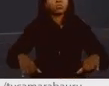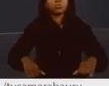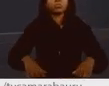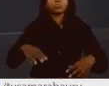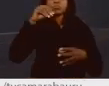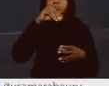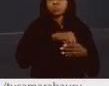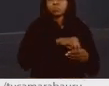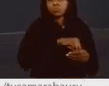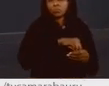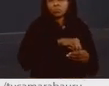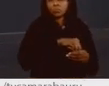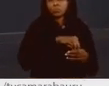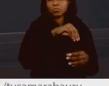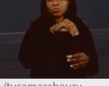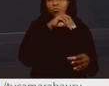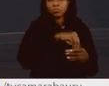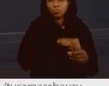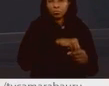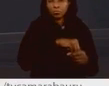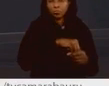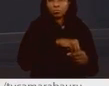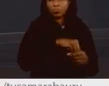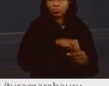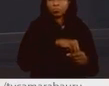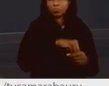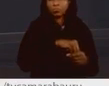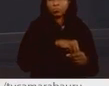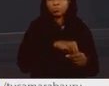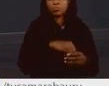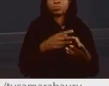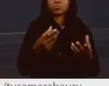dentro das atividades educacionais,